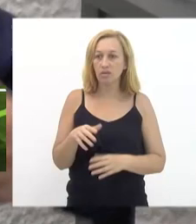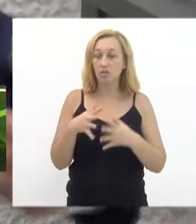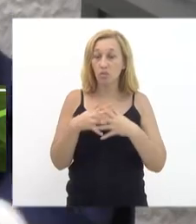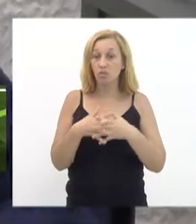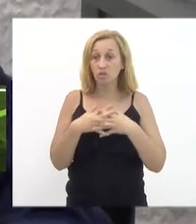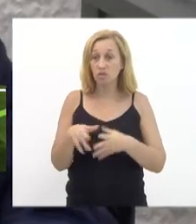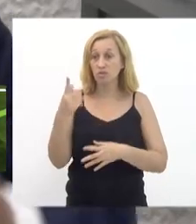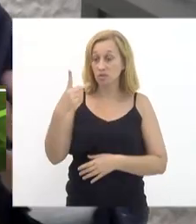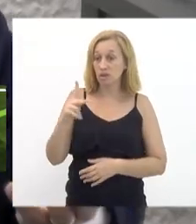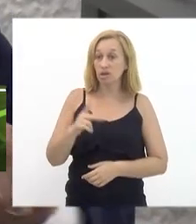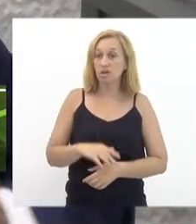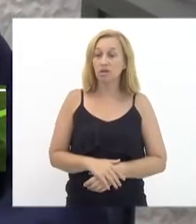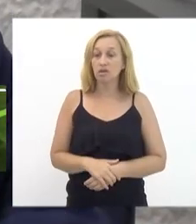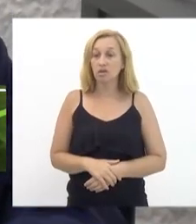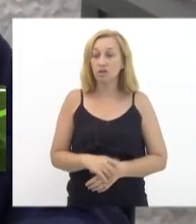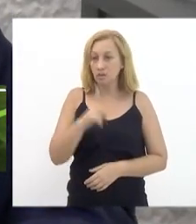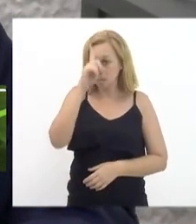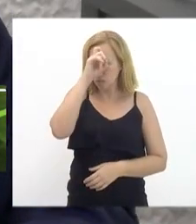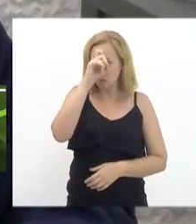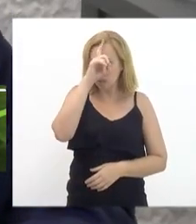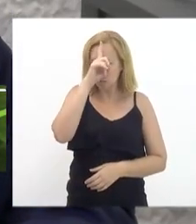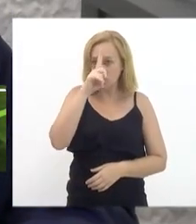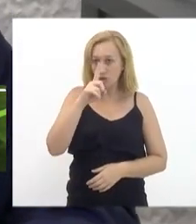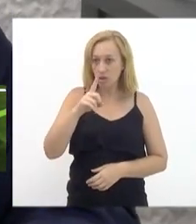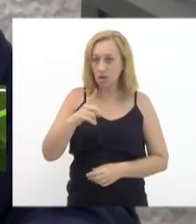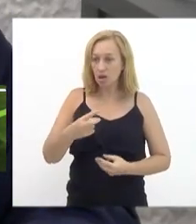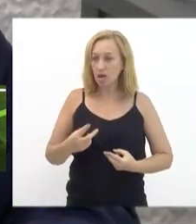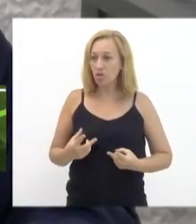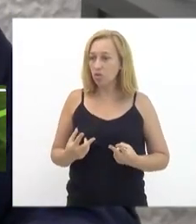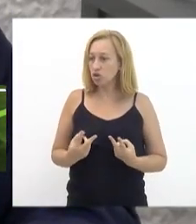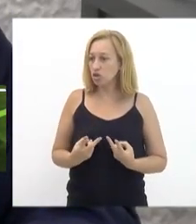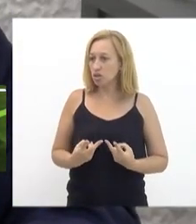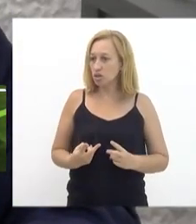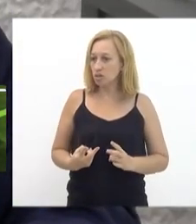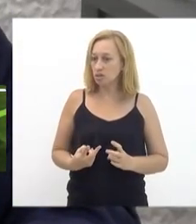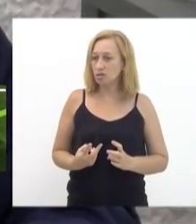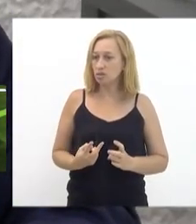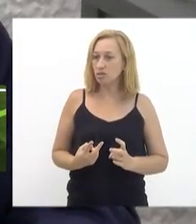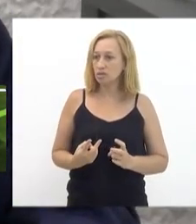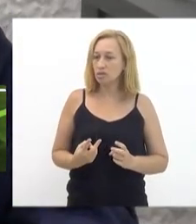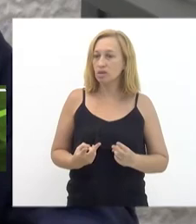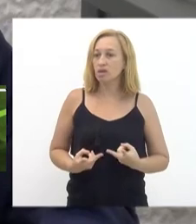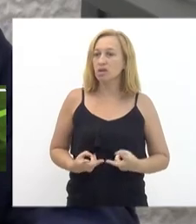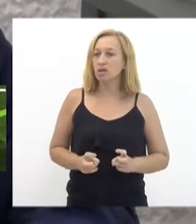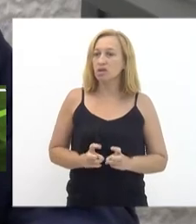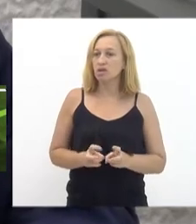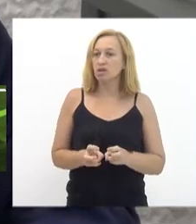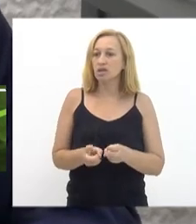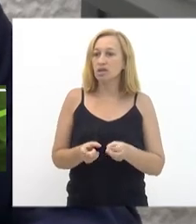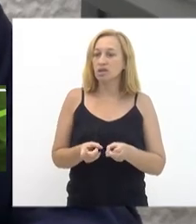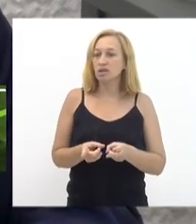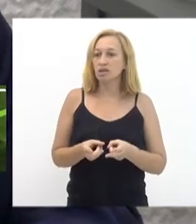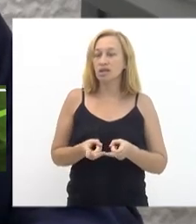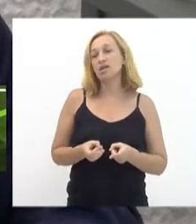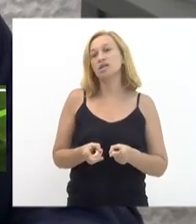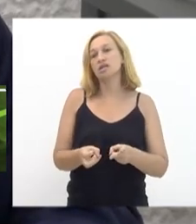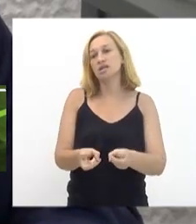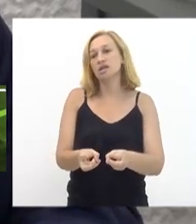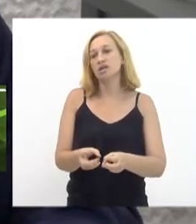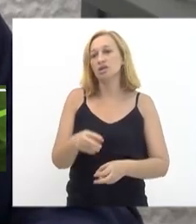complicação dela complexidade hospital de Oncologia de Friburgo na quantos anos se fala nesse